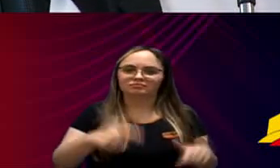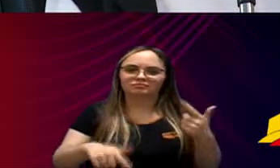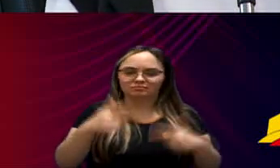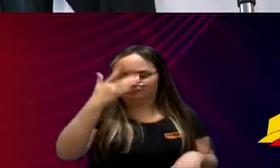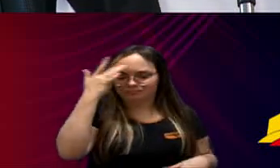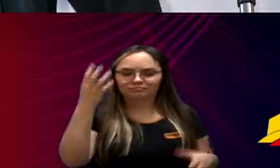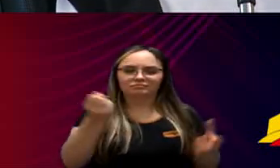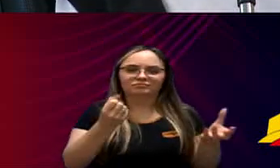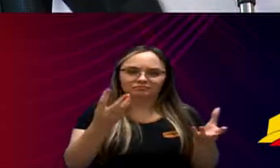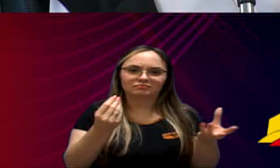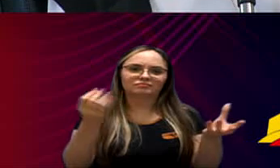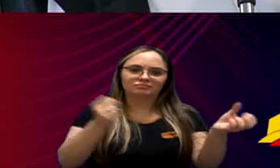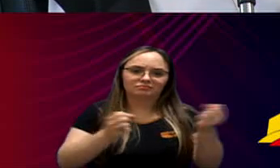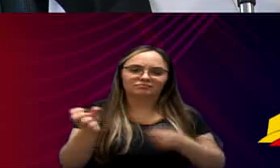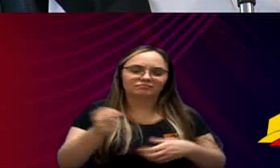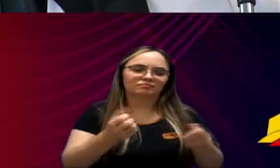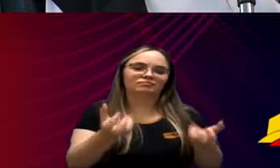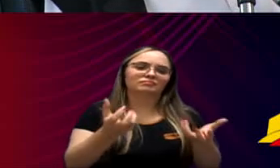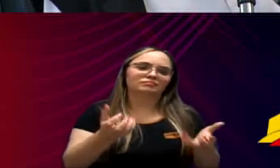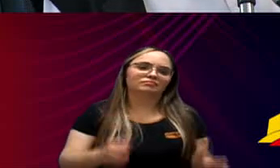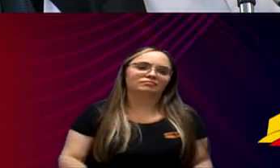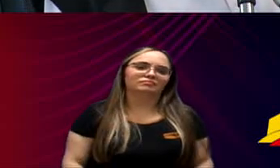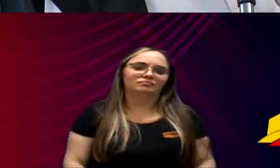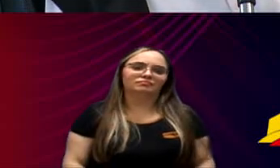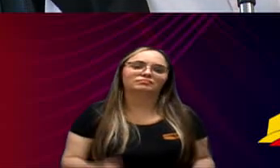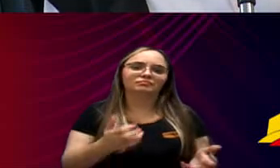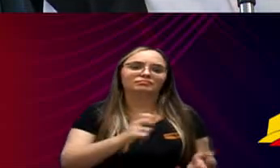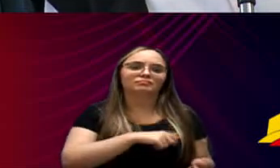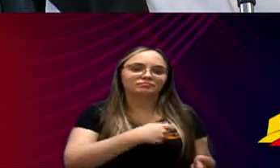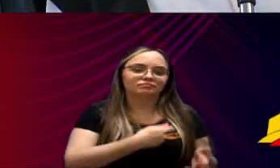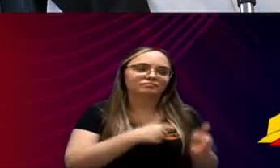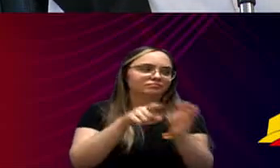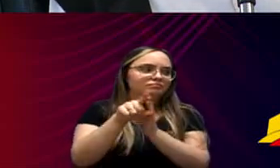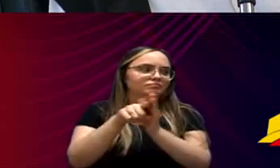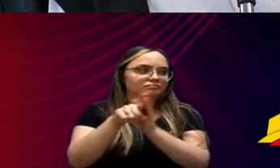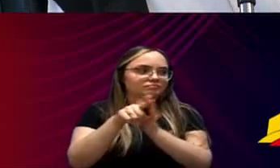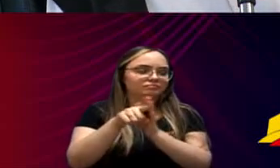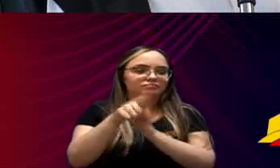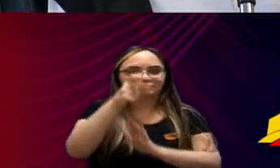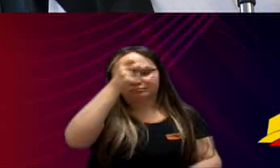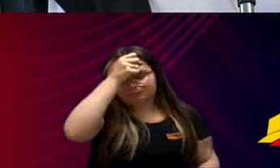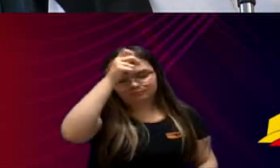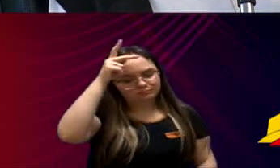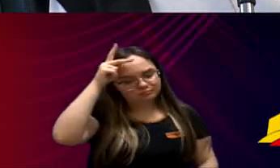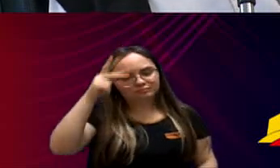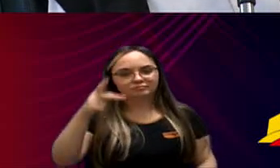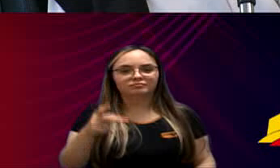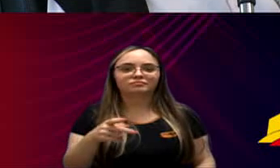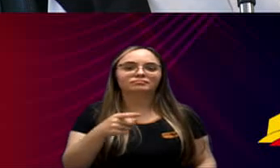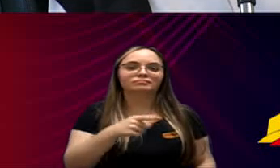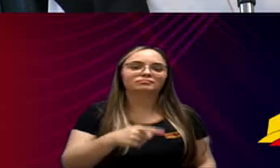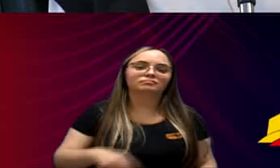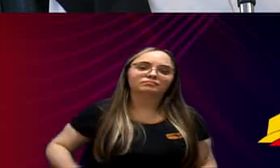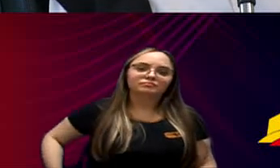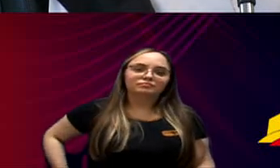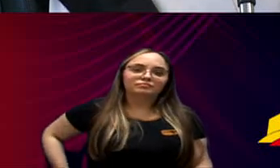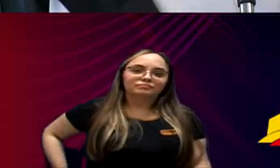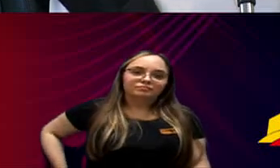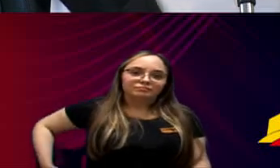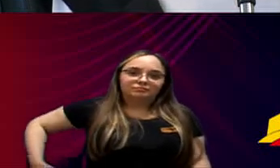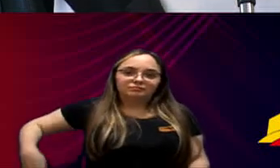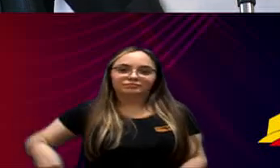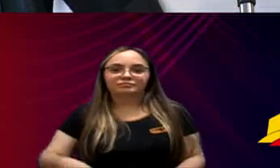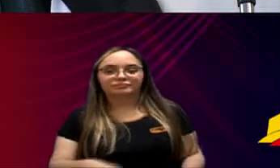encher, querem fazer. Eu quero que o vereador fiscalize a prefeitura, por mesmo favor, sendo situação, a lógica admita de você. Que acho que o trabalho de